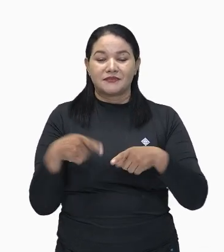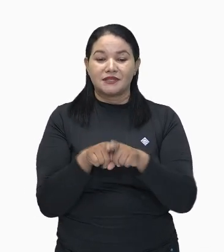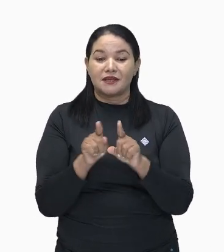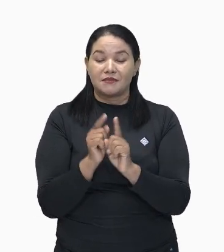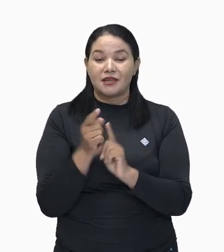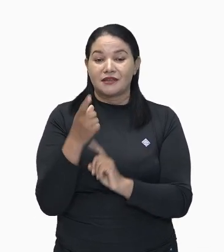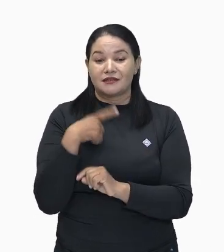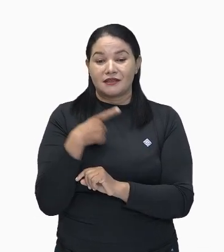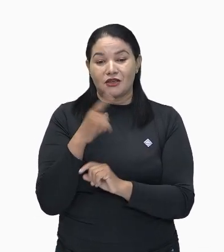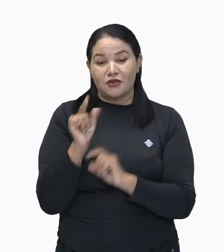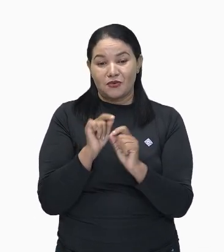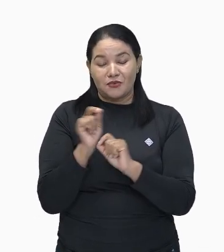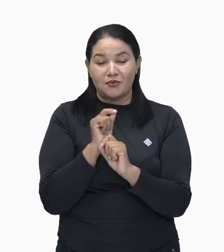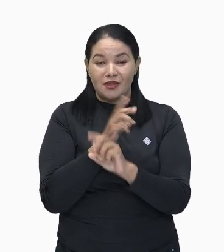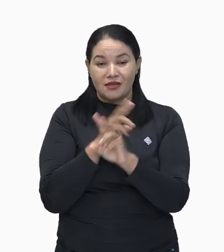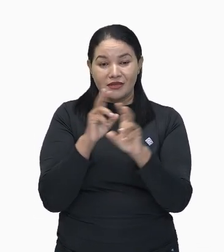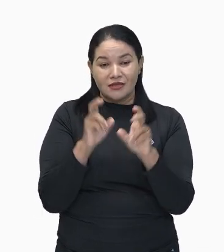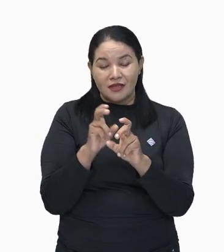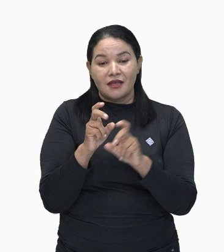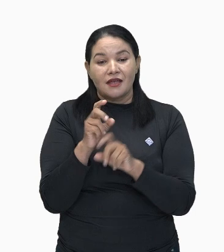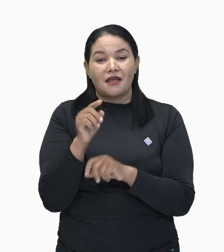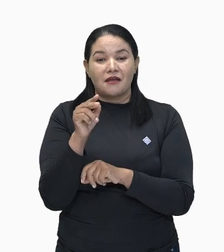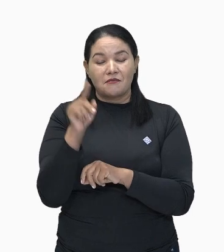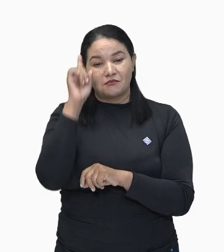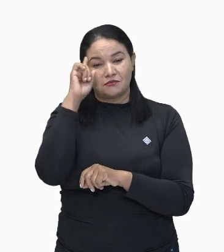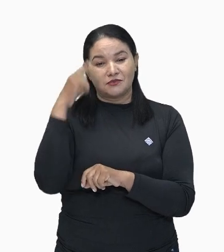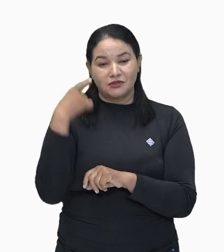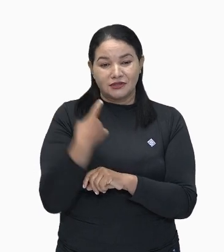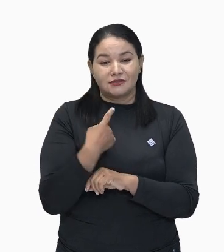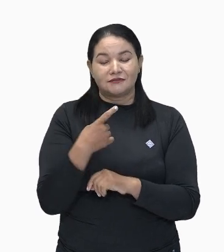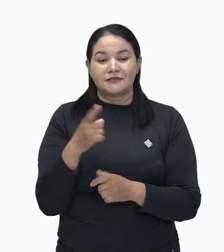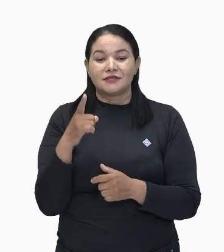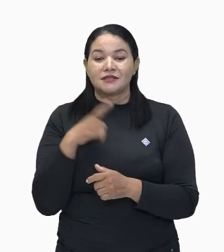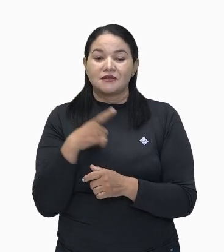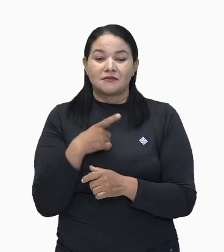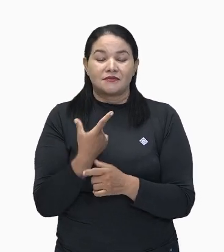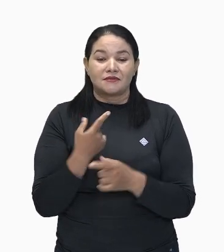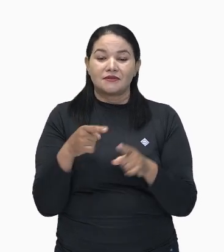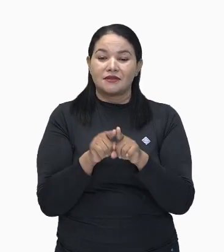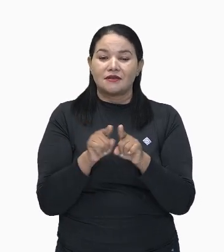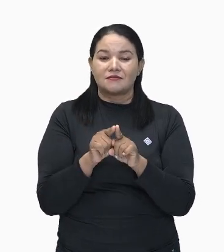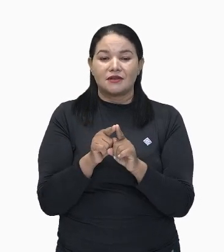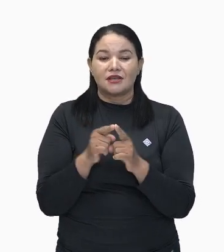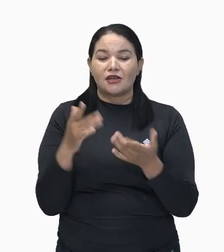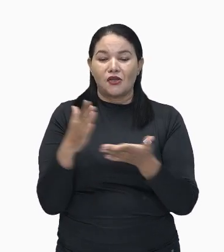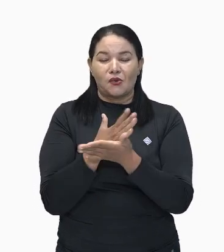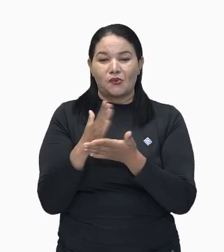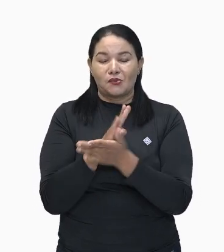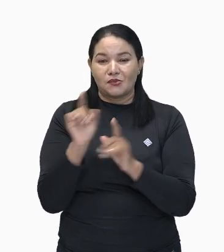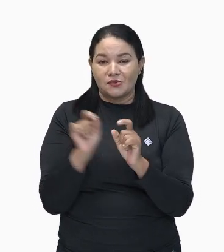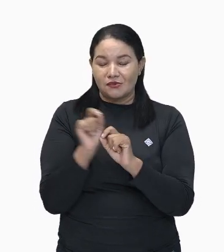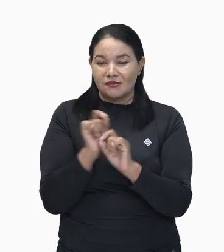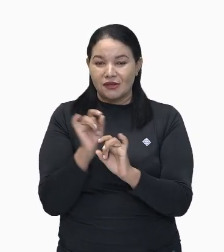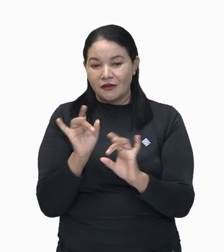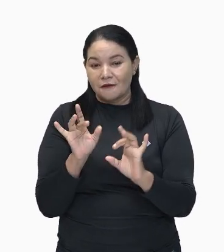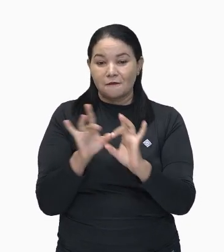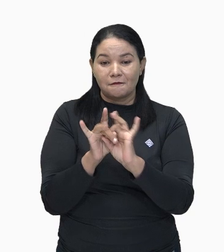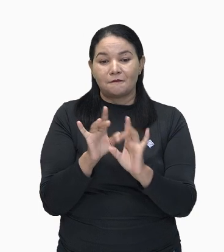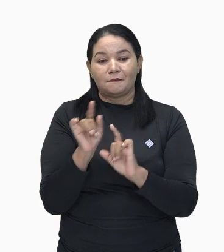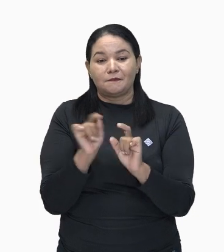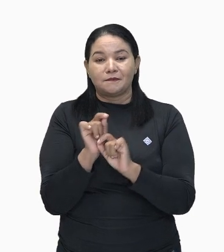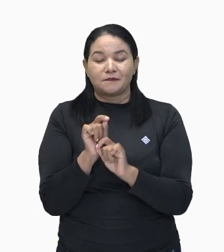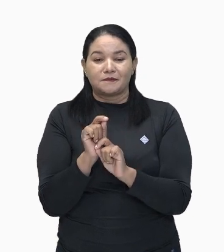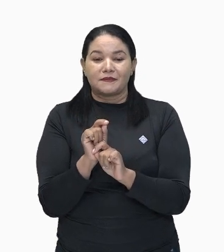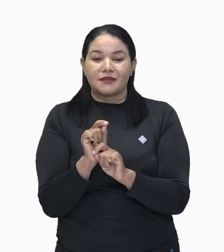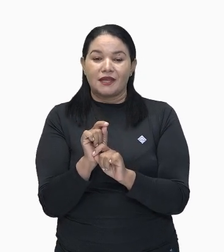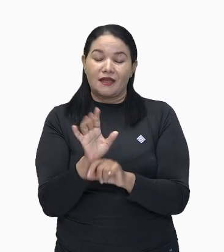de temas cotidianos, Então a gente tinha também muitas referências até a cenas de